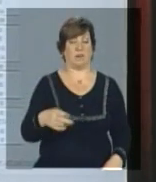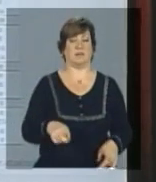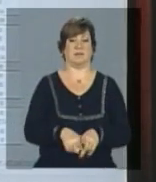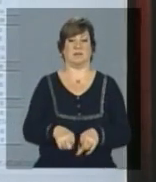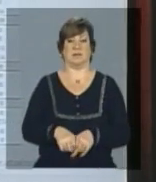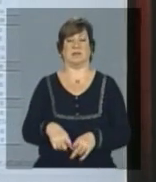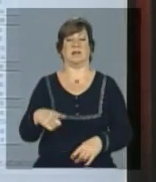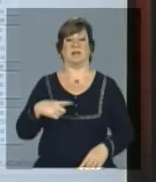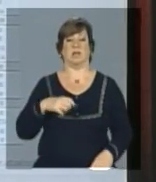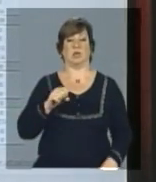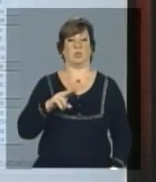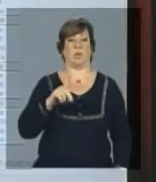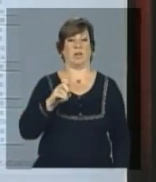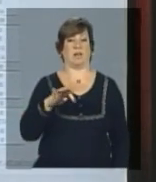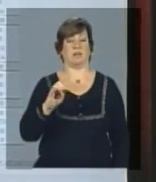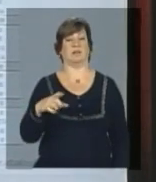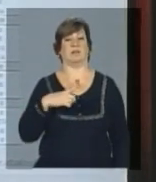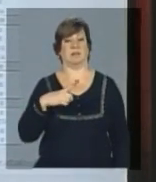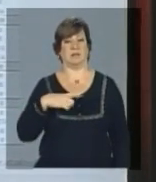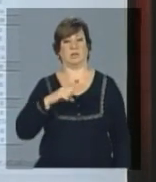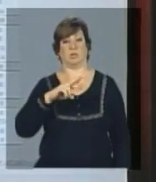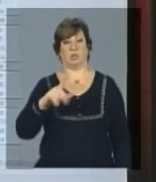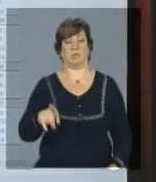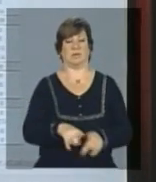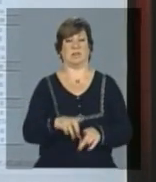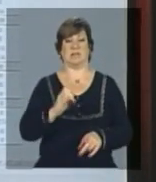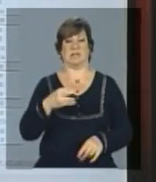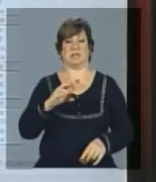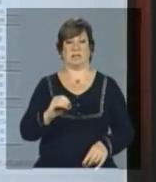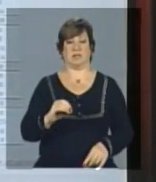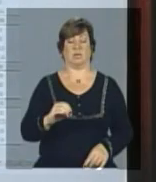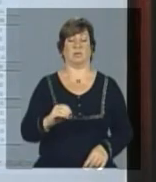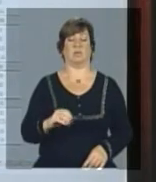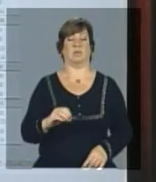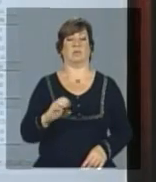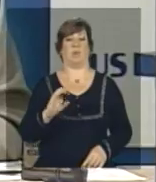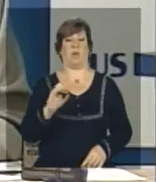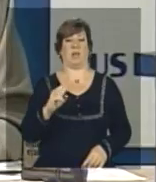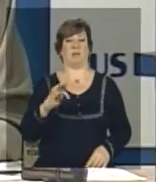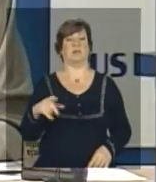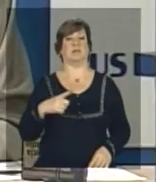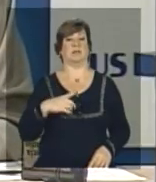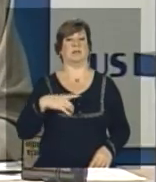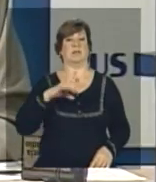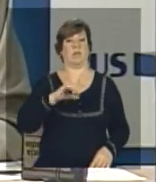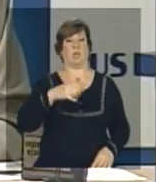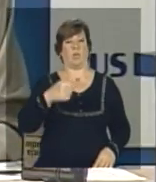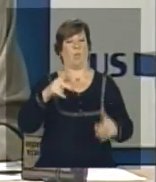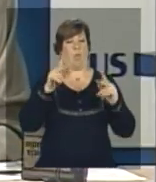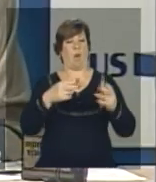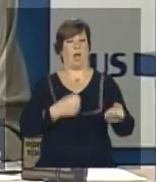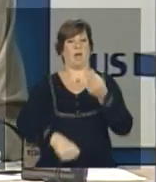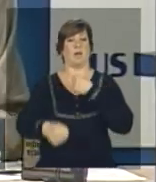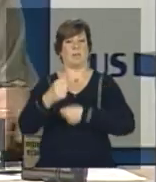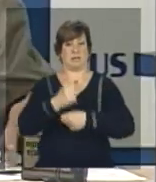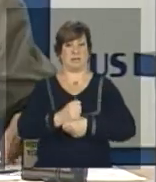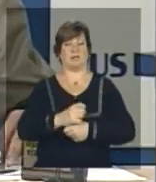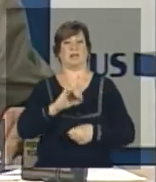na região sudeste, sul e centro-oeste, o D1 continua sendo semelhante